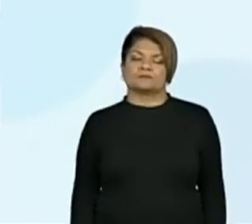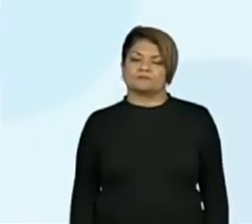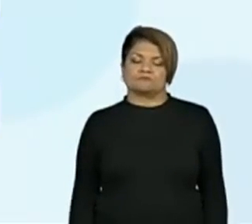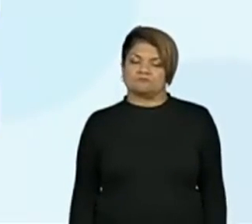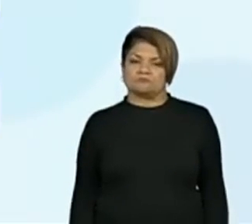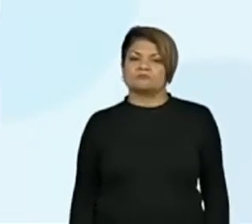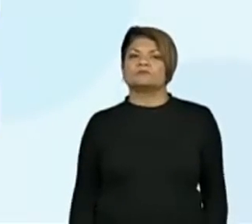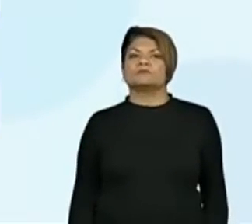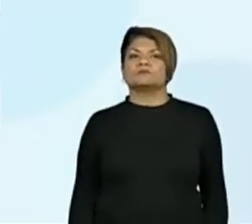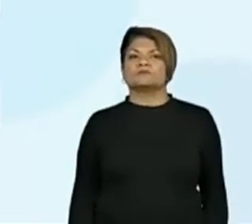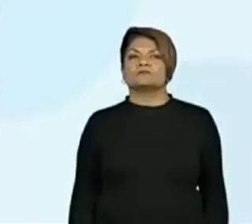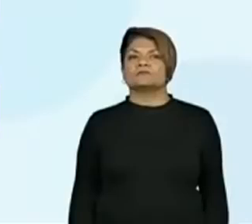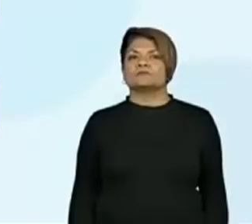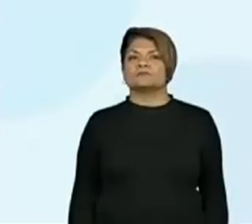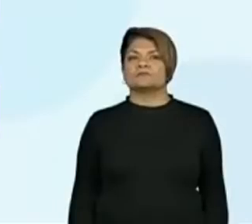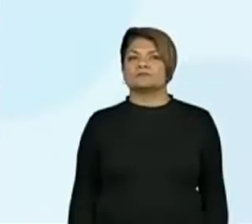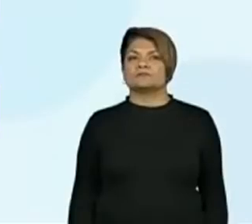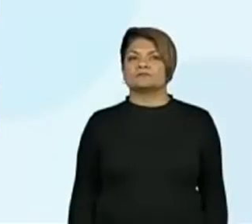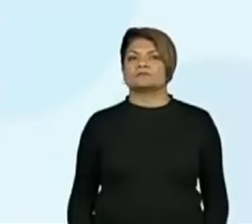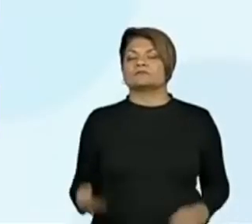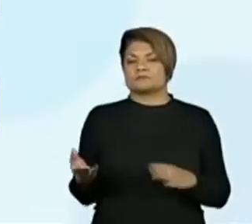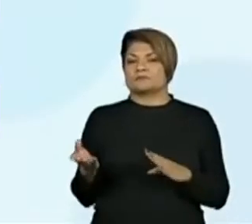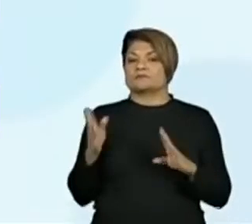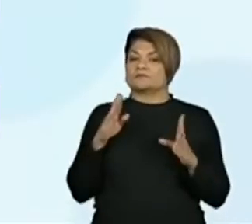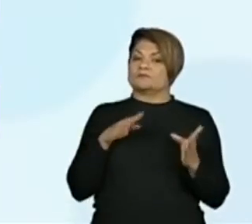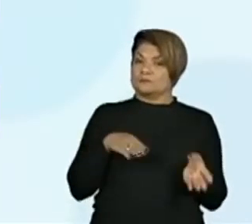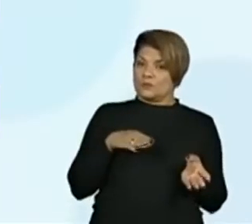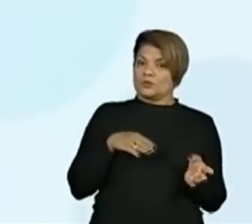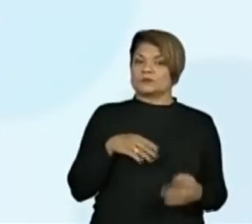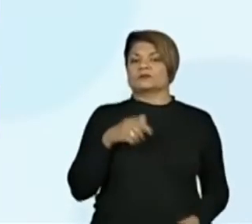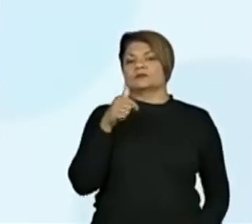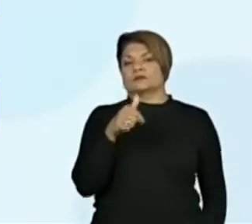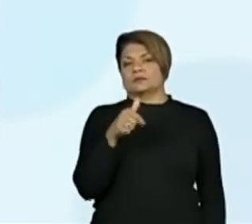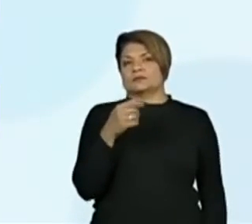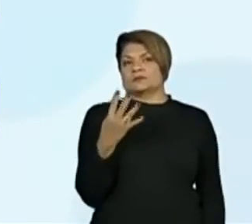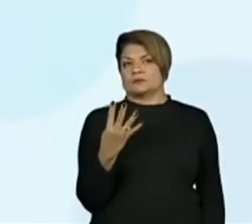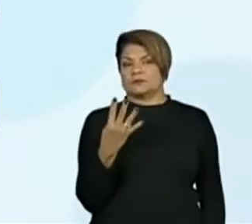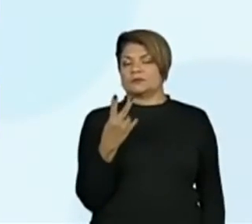500, muito bem. Aqui,